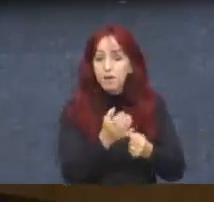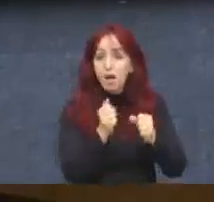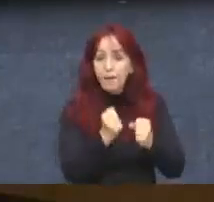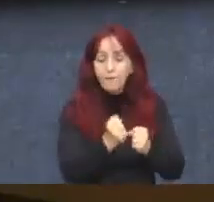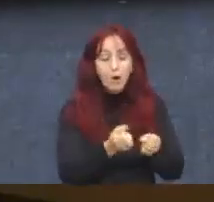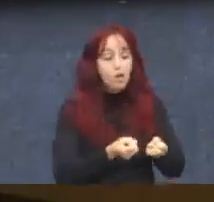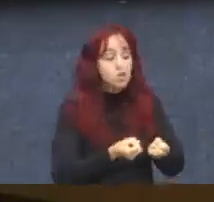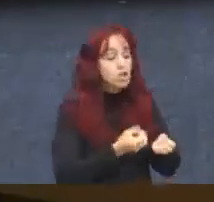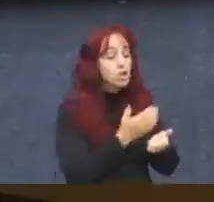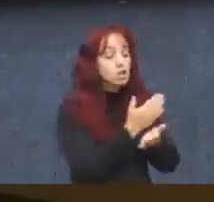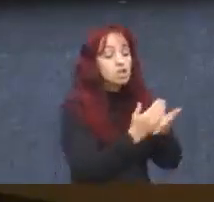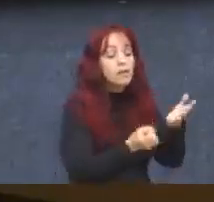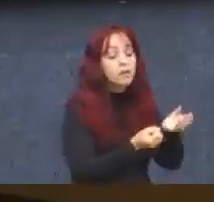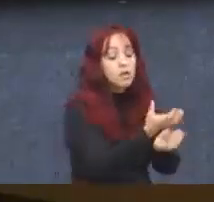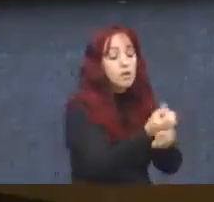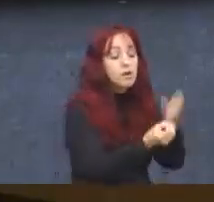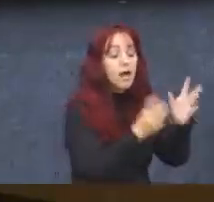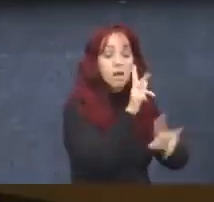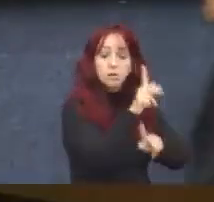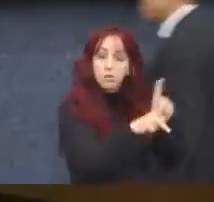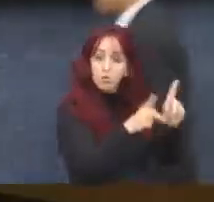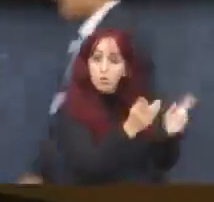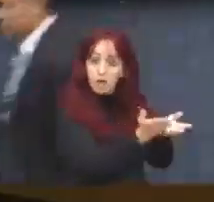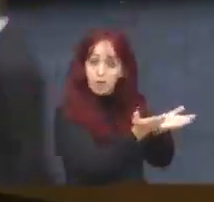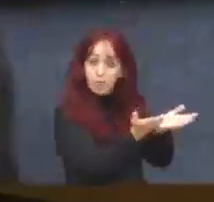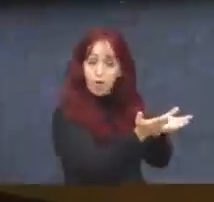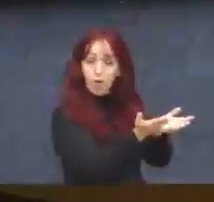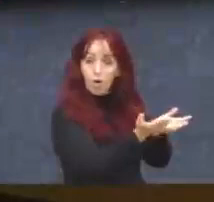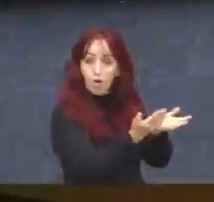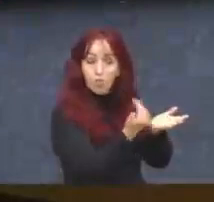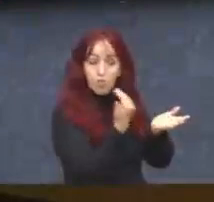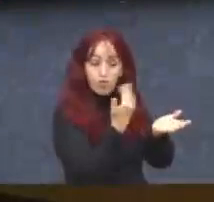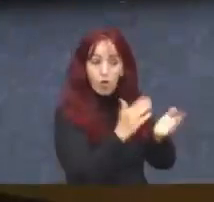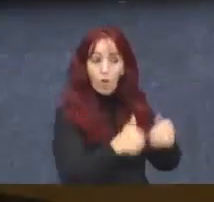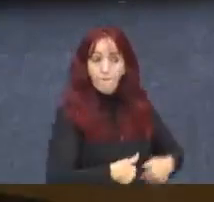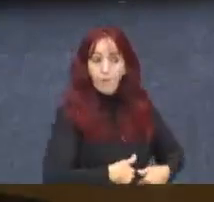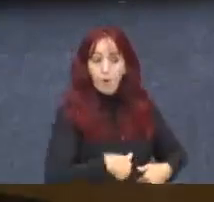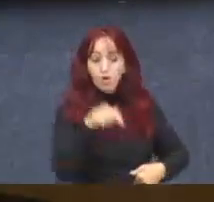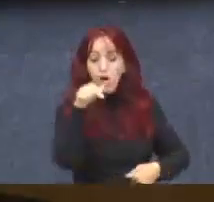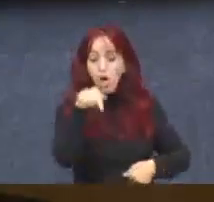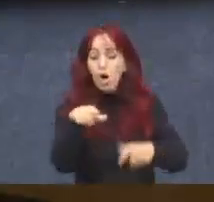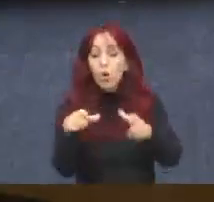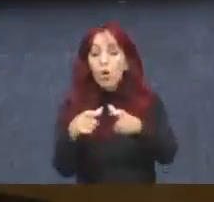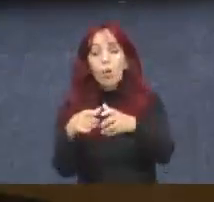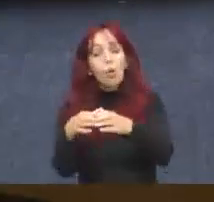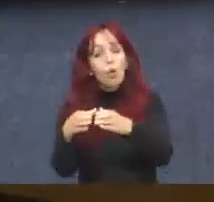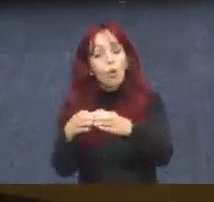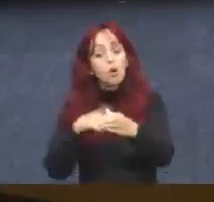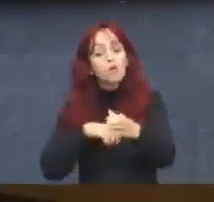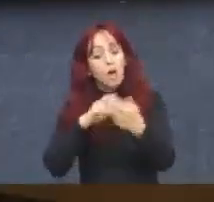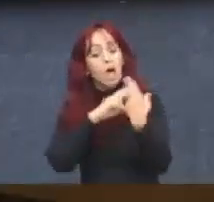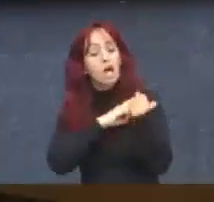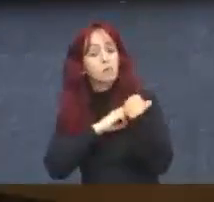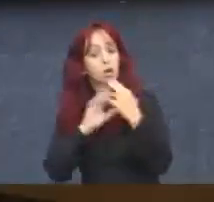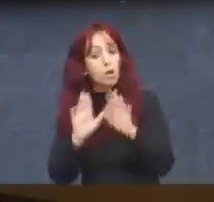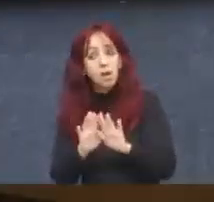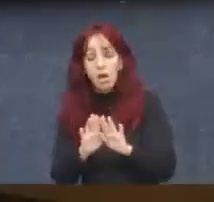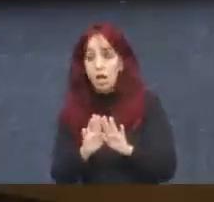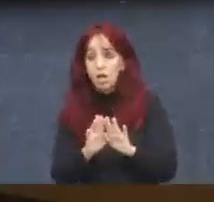população que mais precisa, que está passando fome, pode vir a ser responsabilizada sem nenhum tipo de